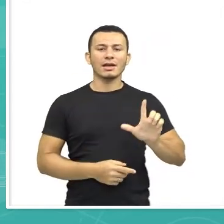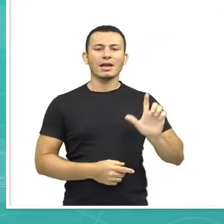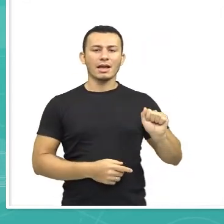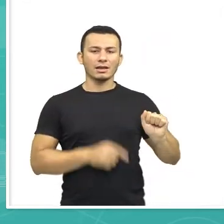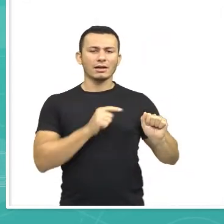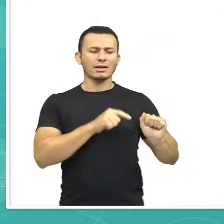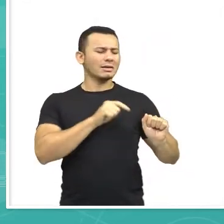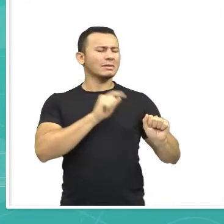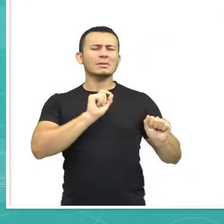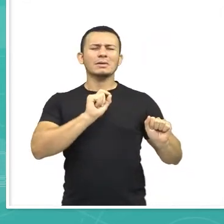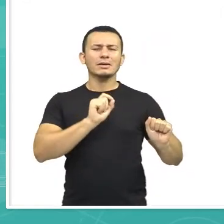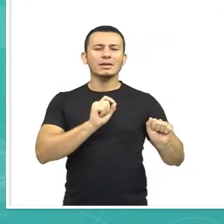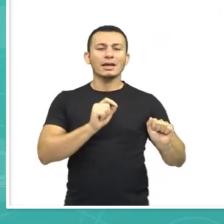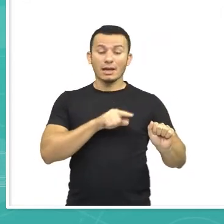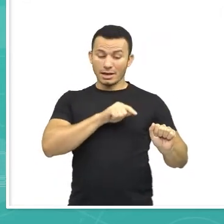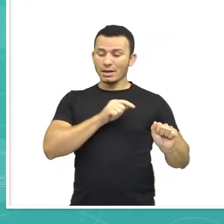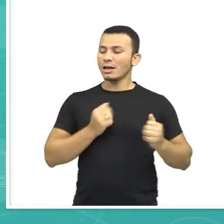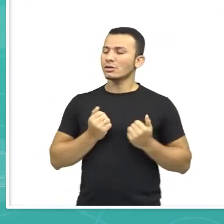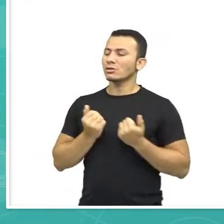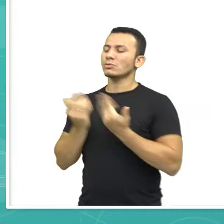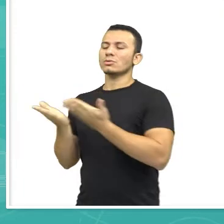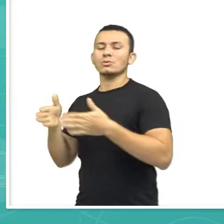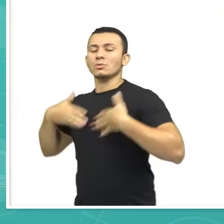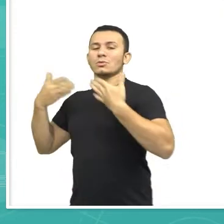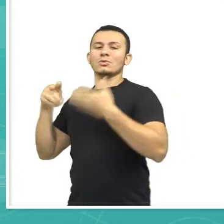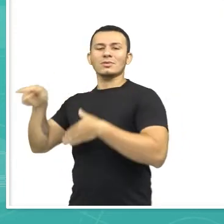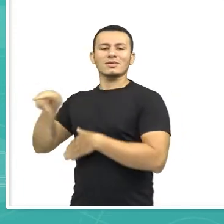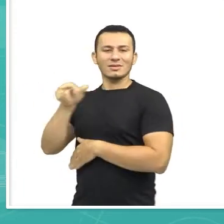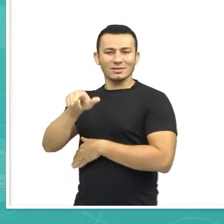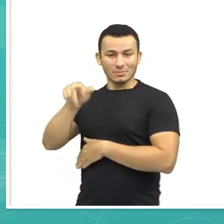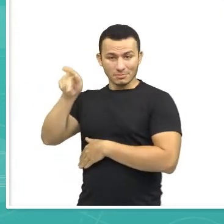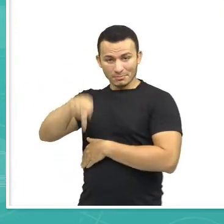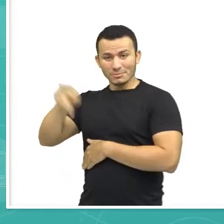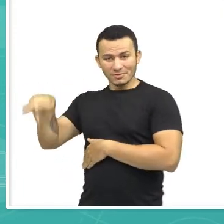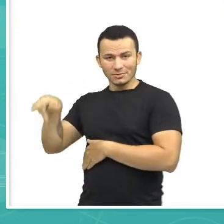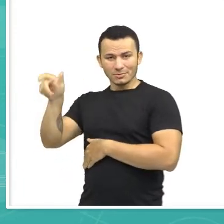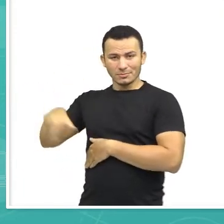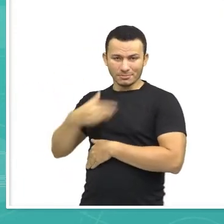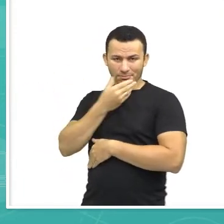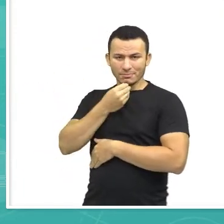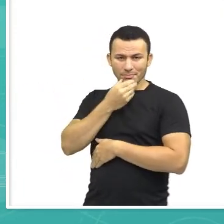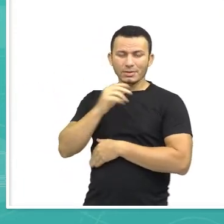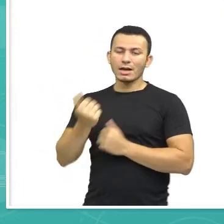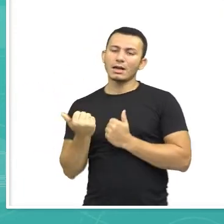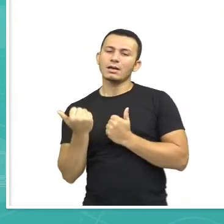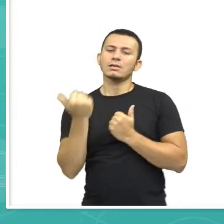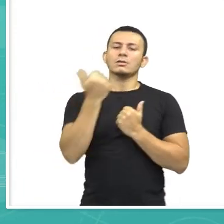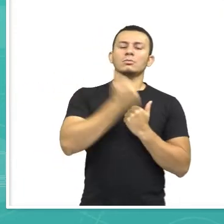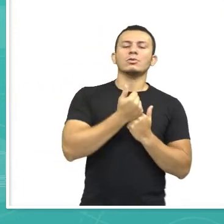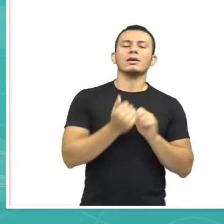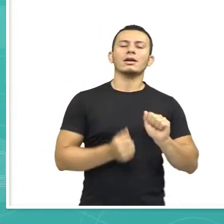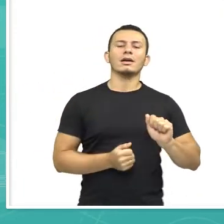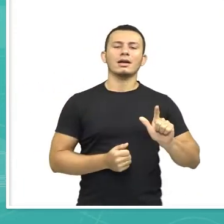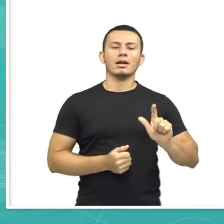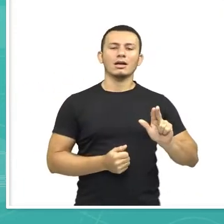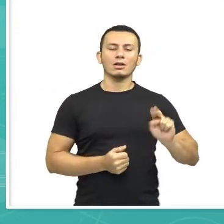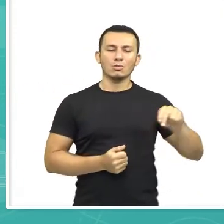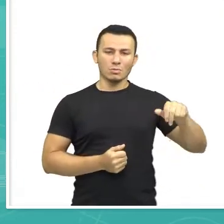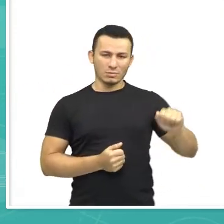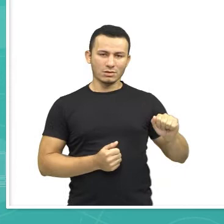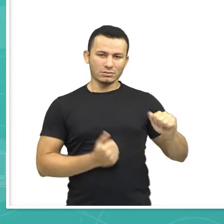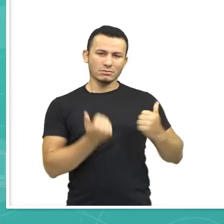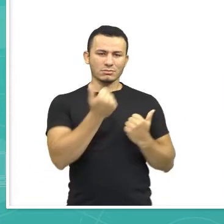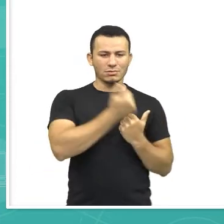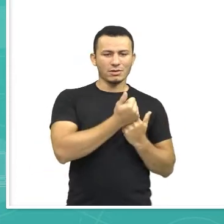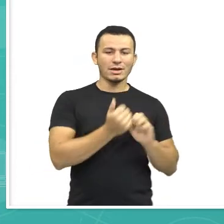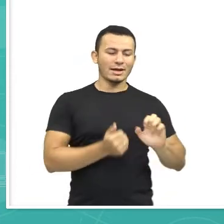fez uma surpresa para o professor. Então, ele está substituindo aí o substantivo aluna. Muito bem. Substituindo o